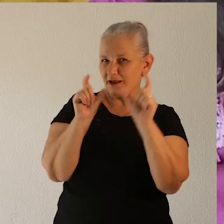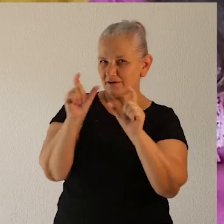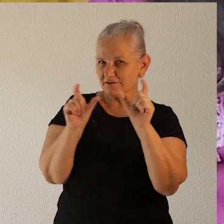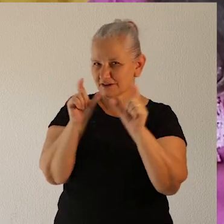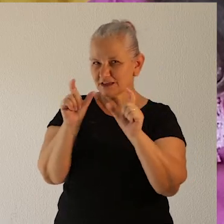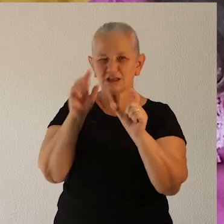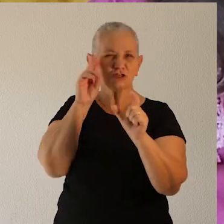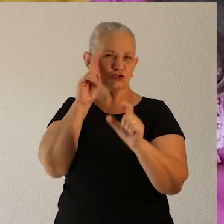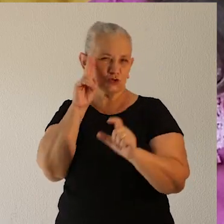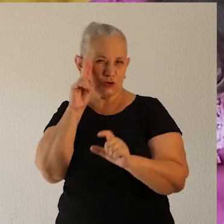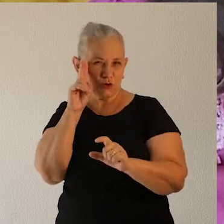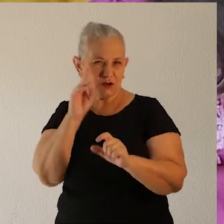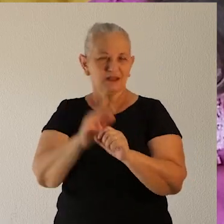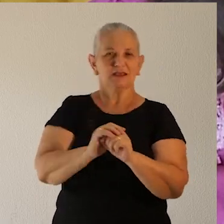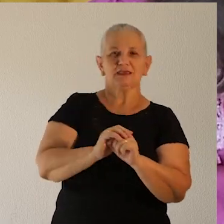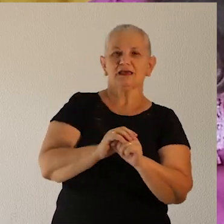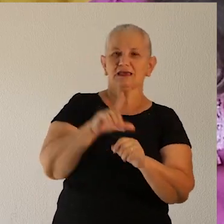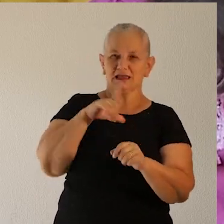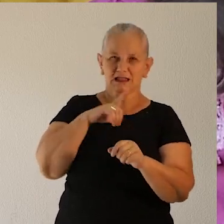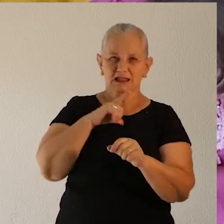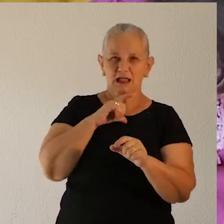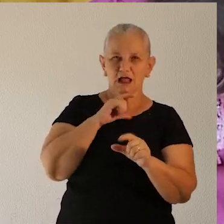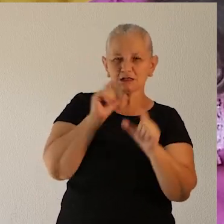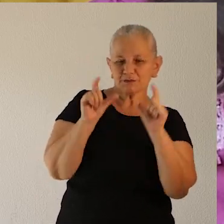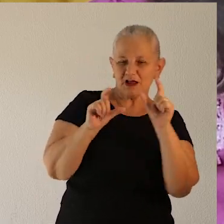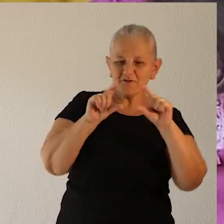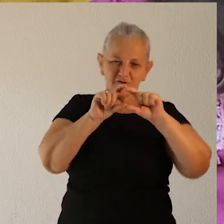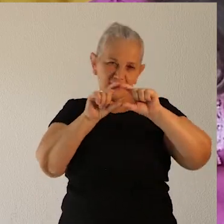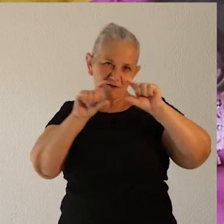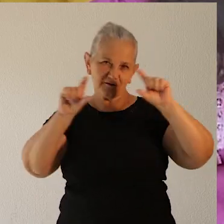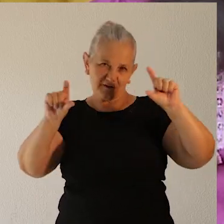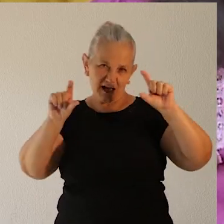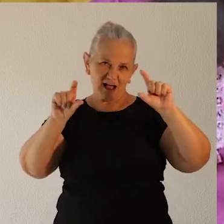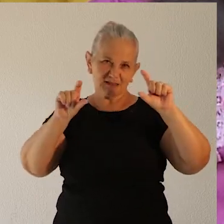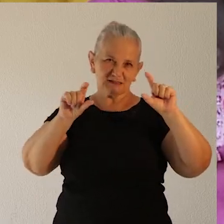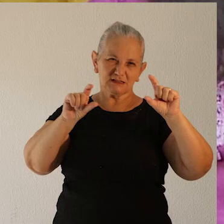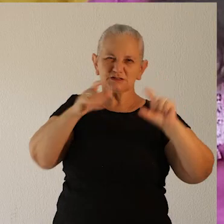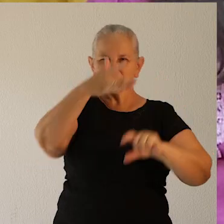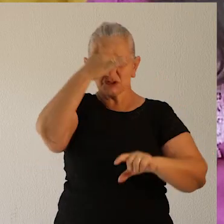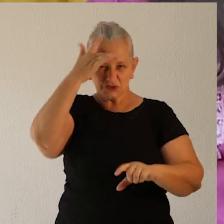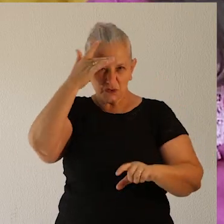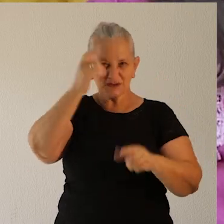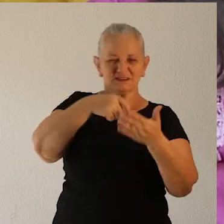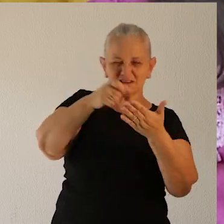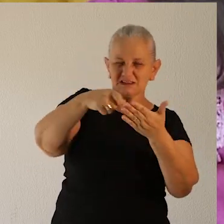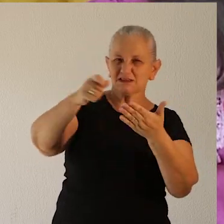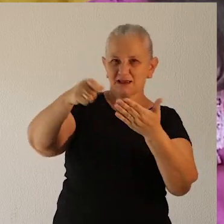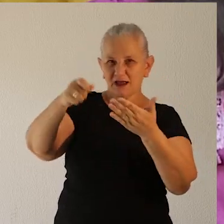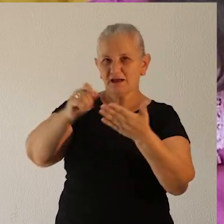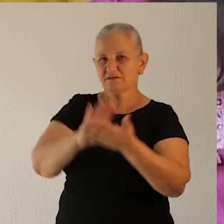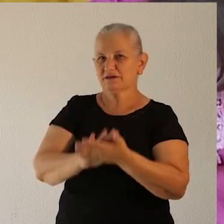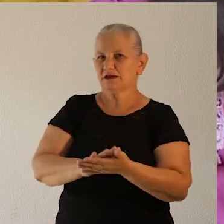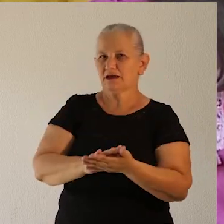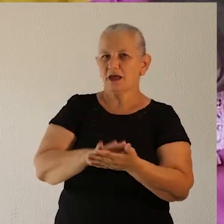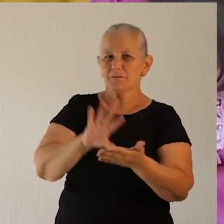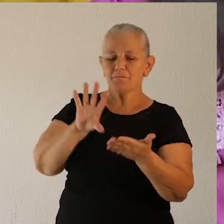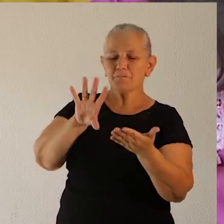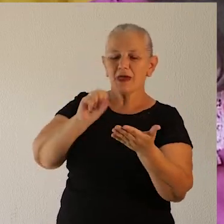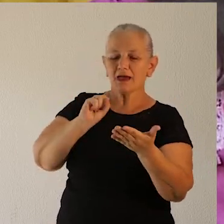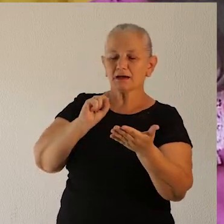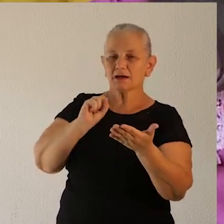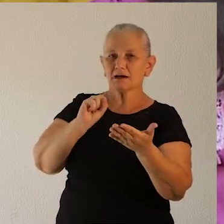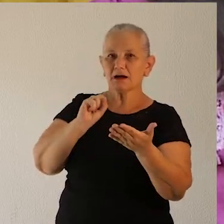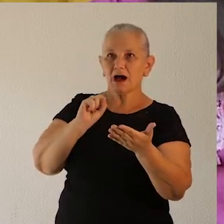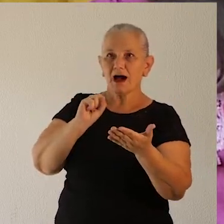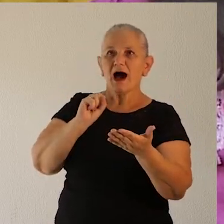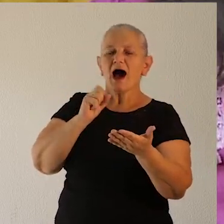de alguma historinha, criar uma letra para uma historinha de um personagem. Depois vocês podem, em cima também dessa letra que vocês criaram, criar